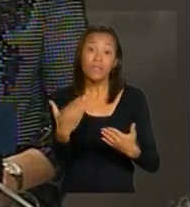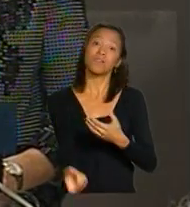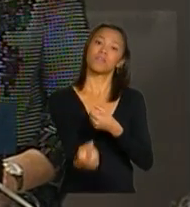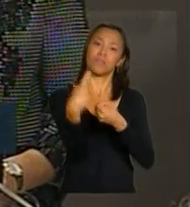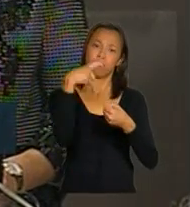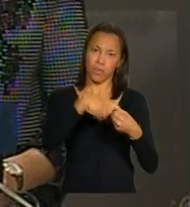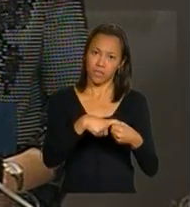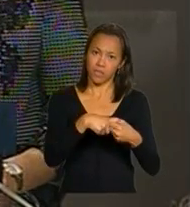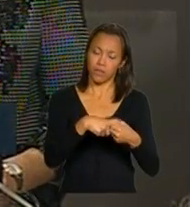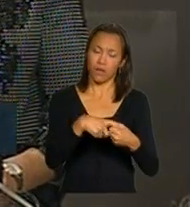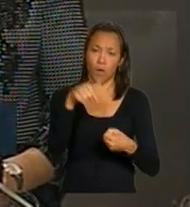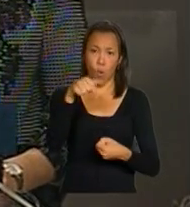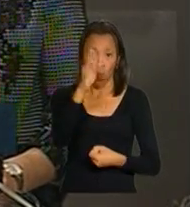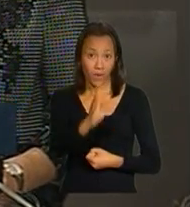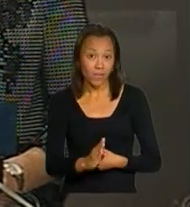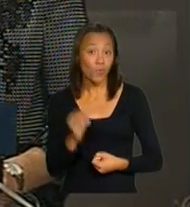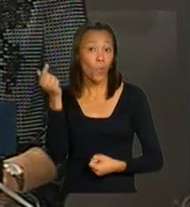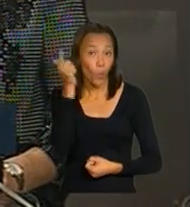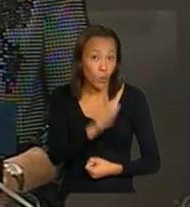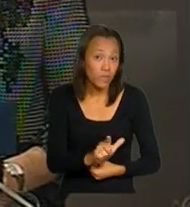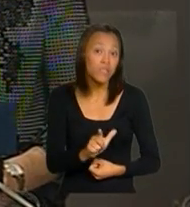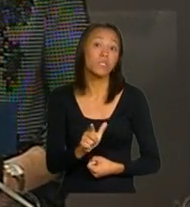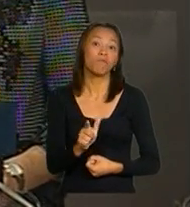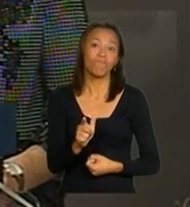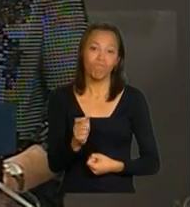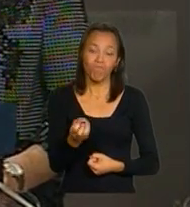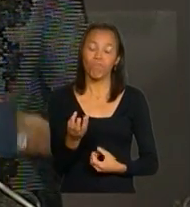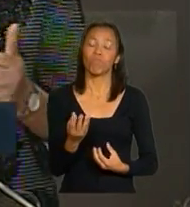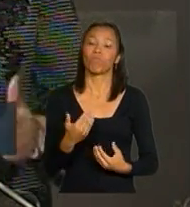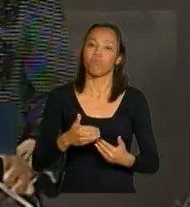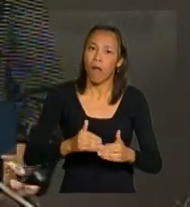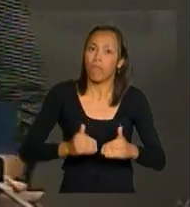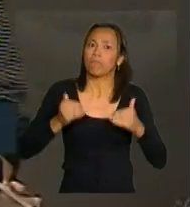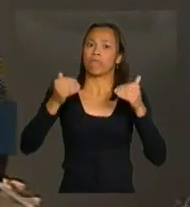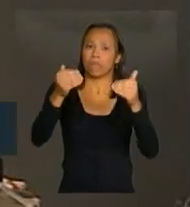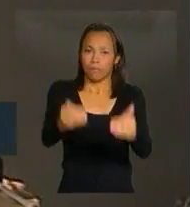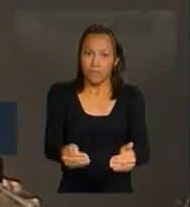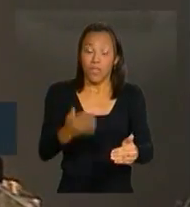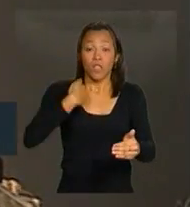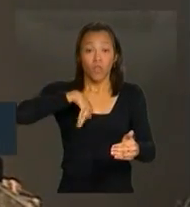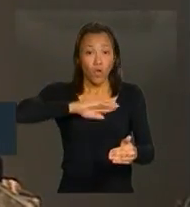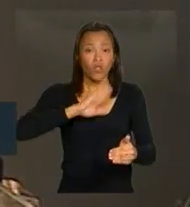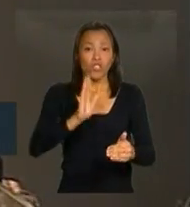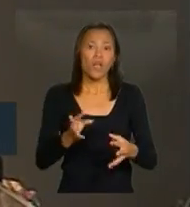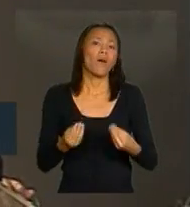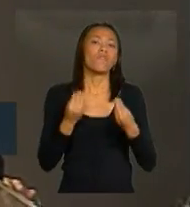o Brasil ganhou, e muito. Nós já oferecemos